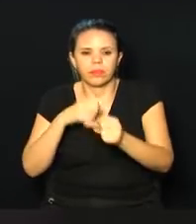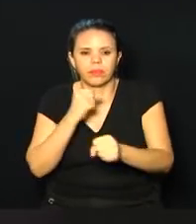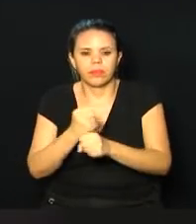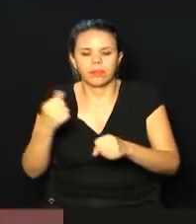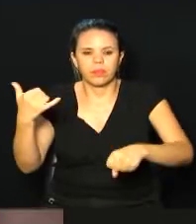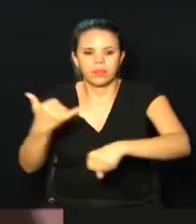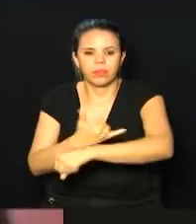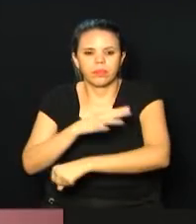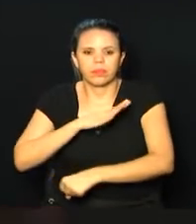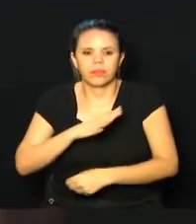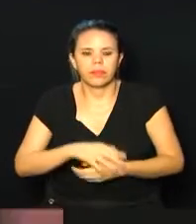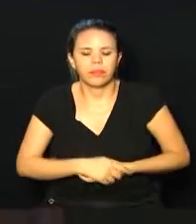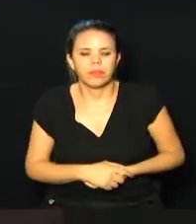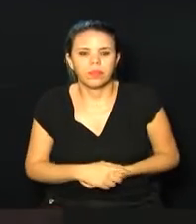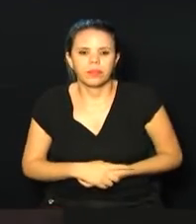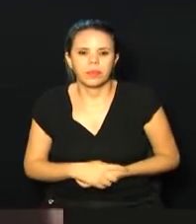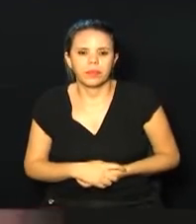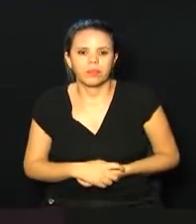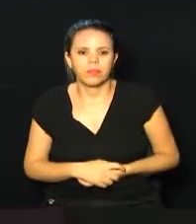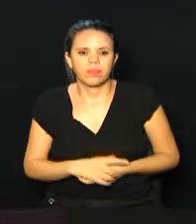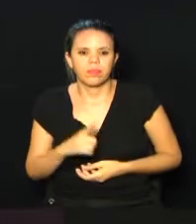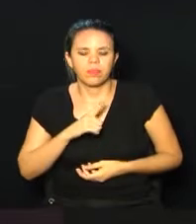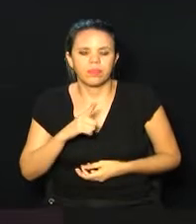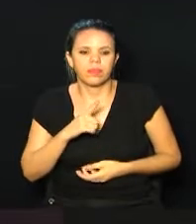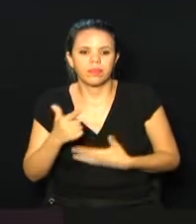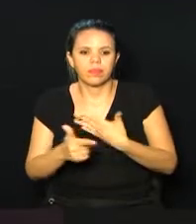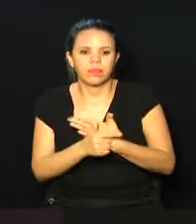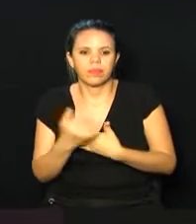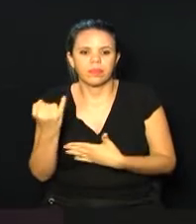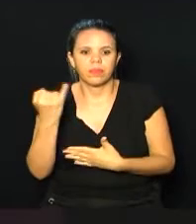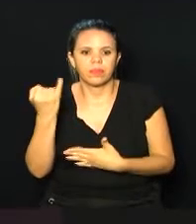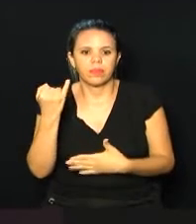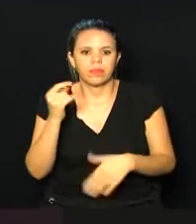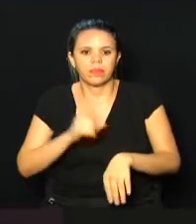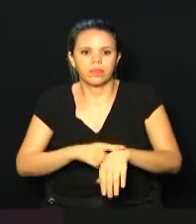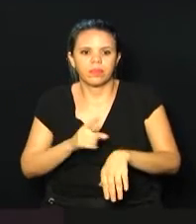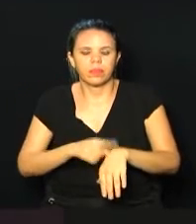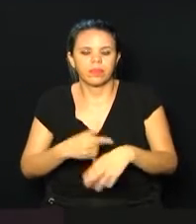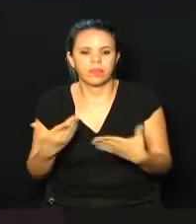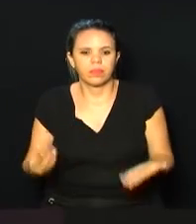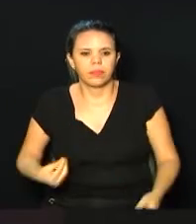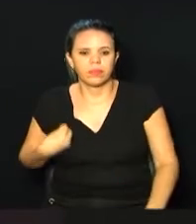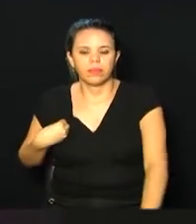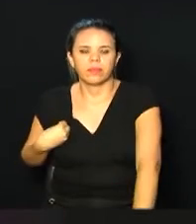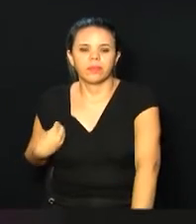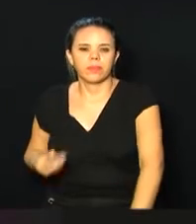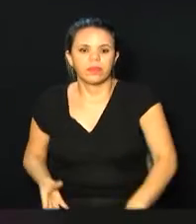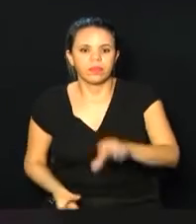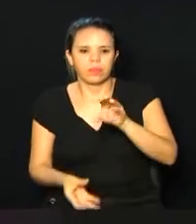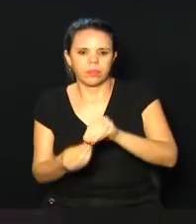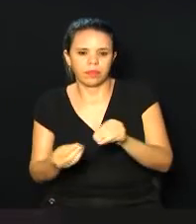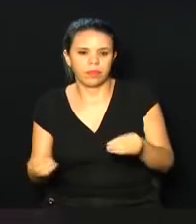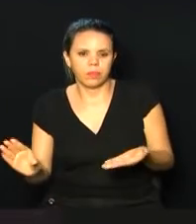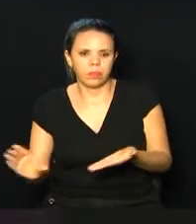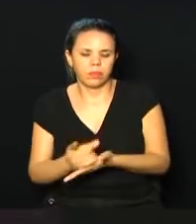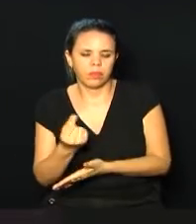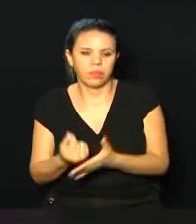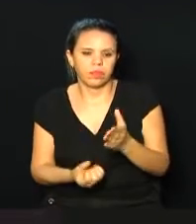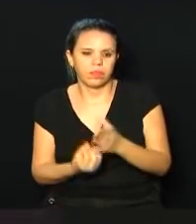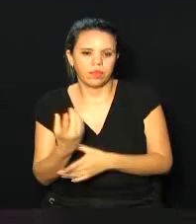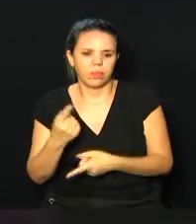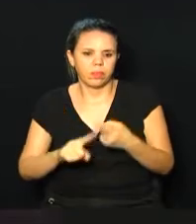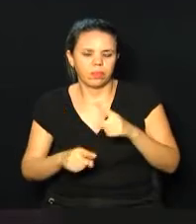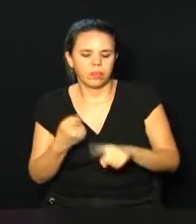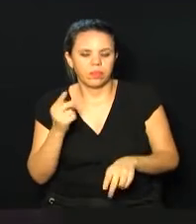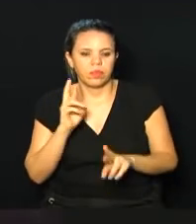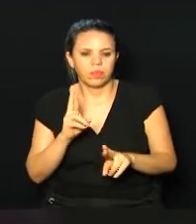infraestrutura para a cidade. Então, ela terá esse outro papel também na hora que nós definirmos as fontes de recurso. Nós